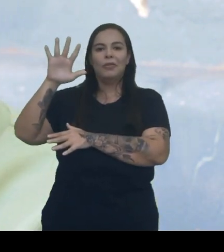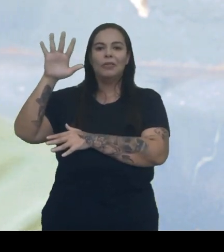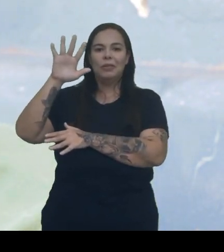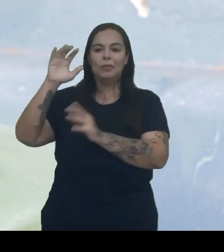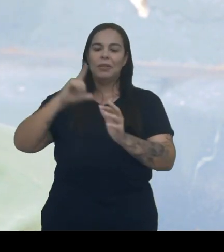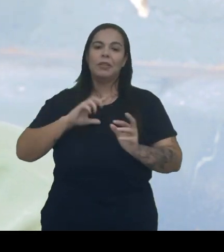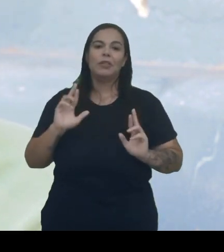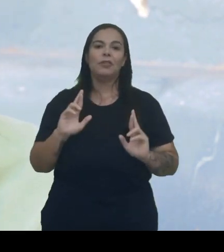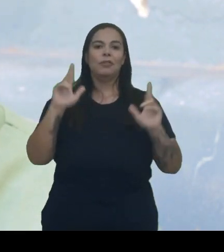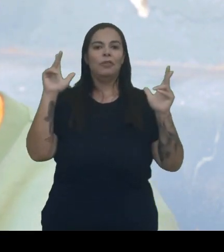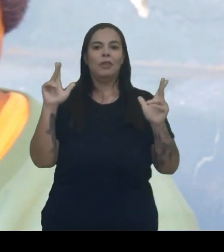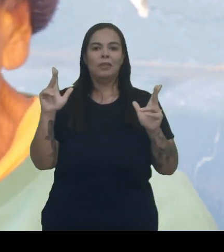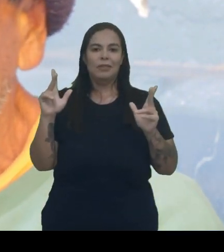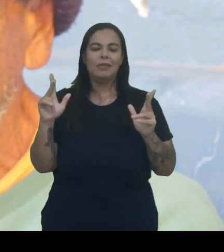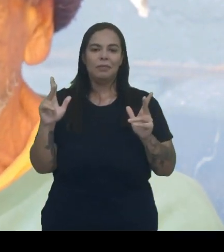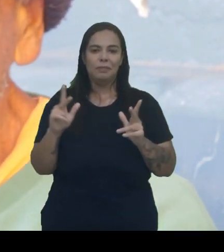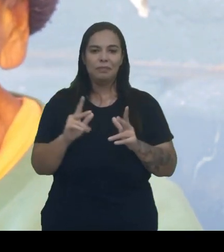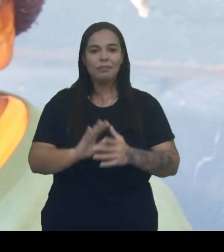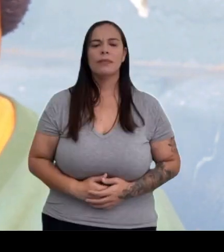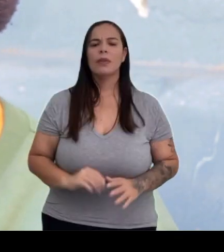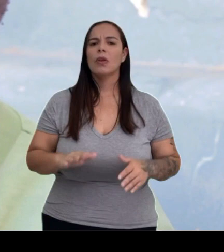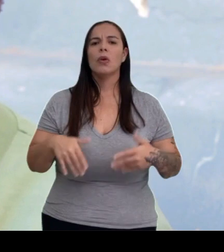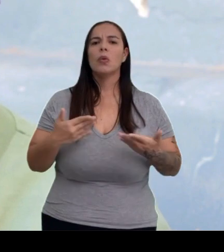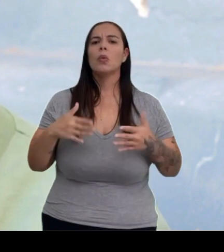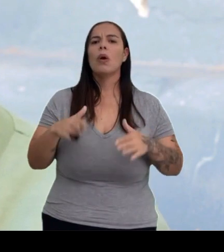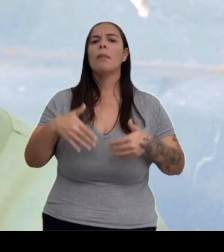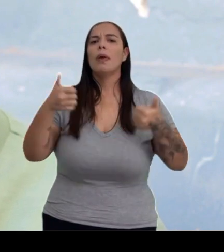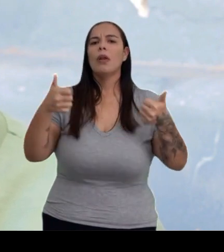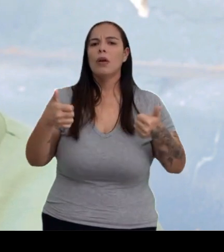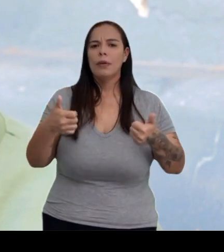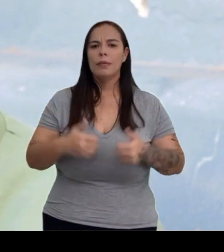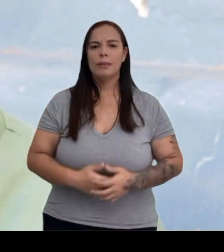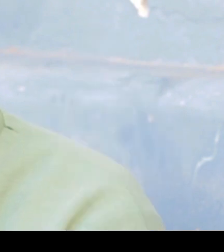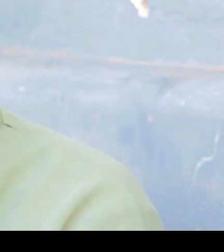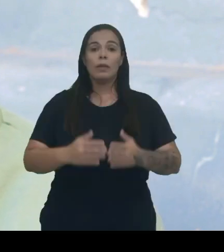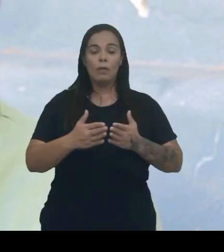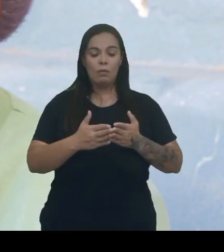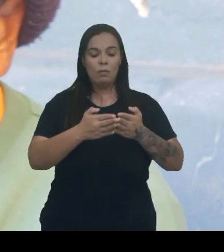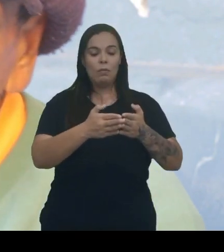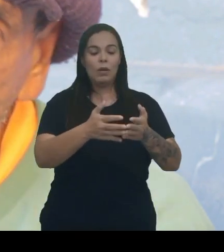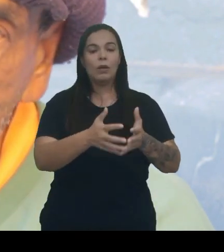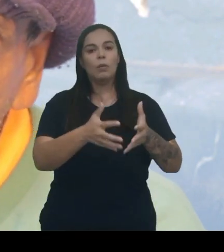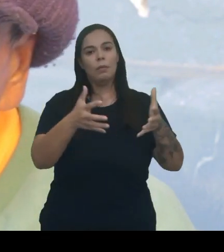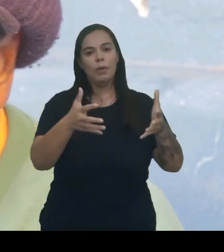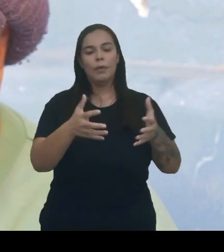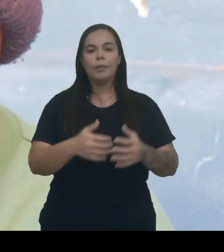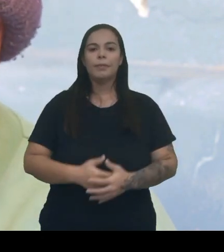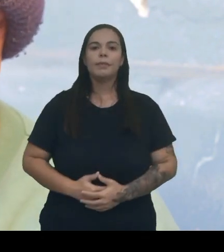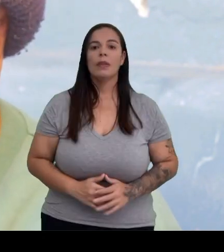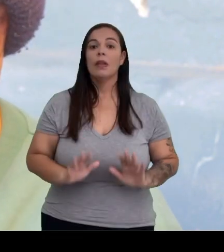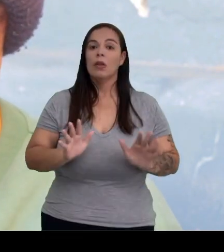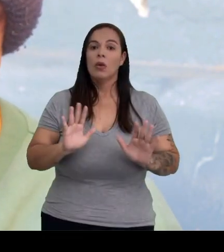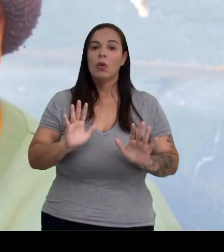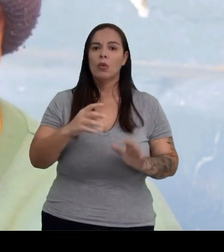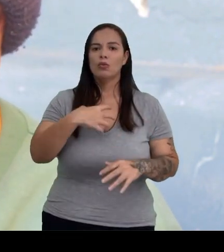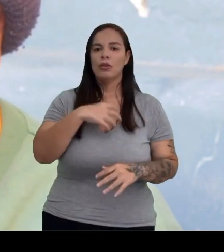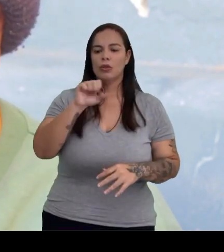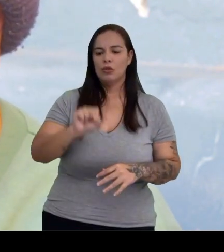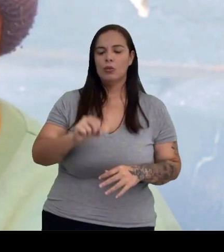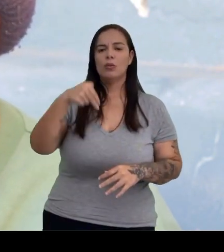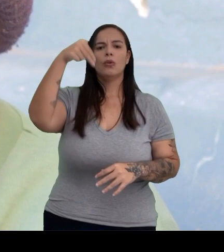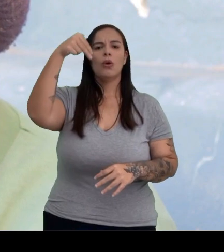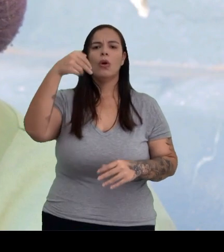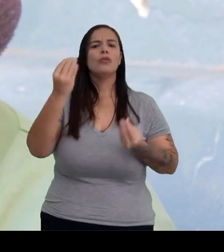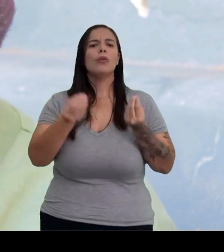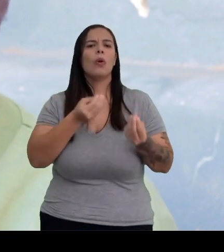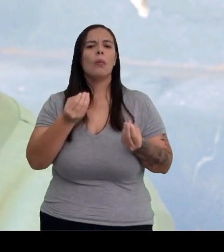mais bochechuda. Totalmente diferente. Qual que é melhor para enfrentar o mar? Uma canoa maior, né? Não, a forma, a do sul ou do norte,